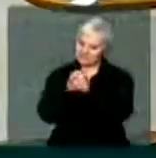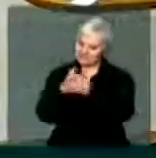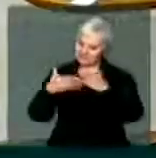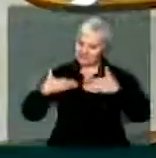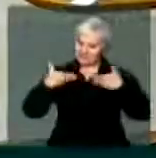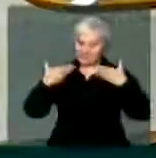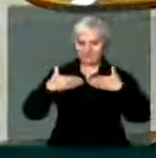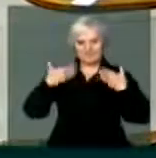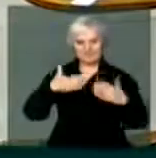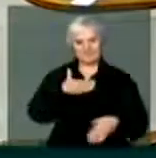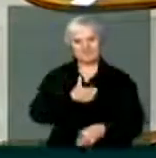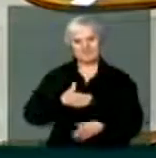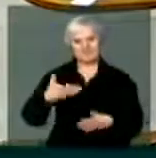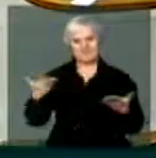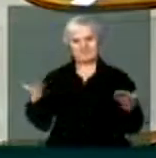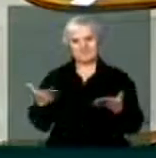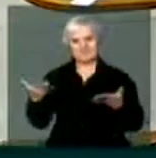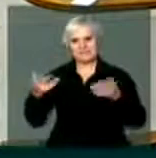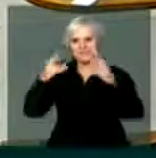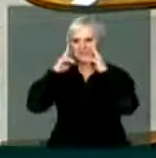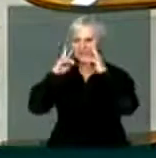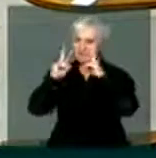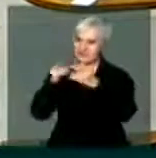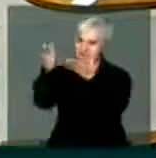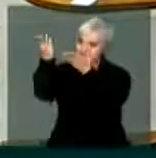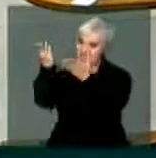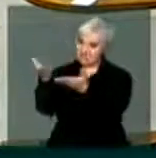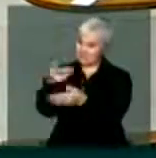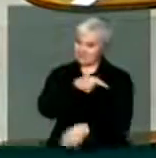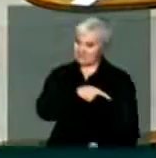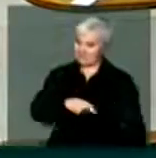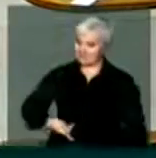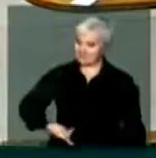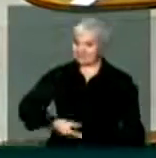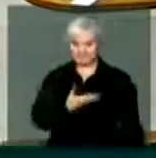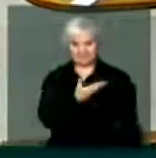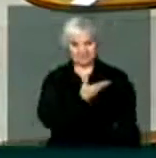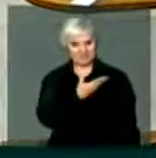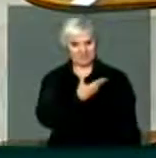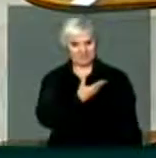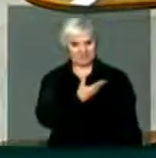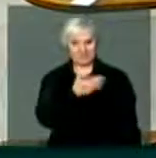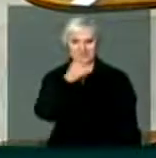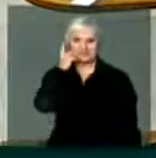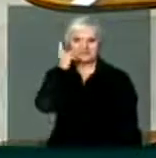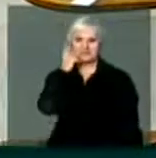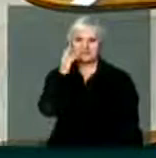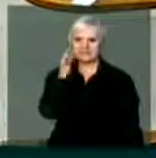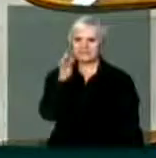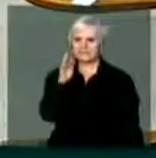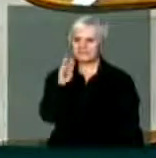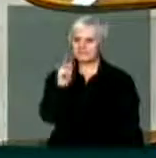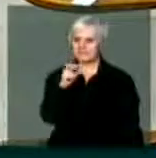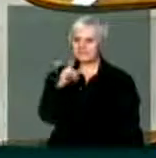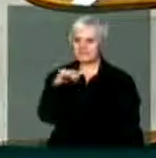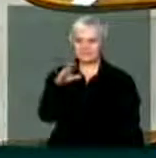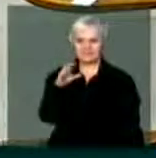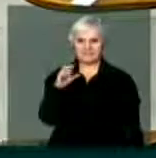satisfação, nesse momento, presidir a sessão, meu amigo conterrâneo, deputado Francisco de